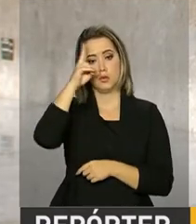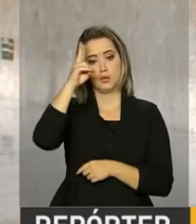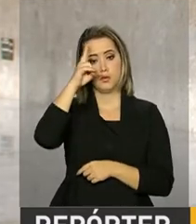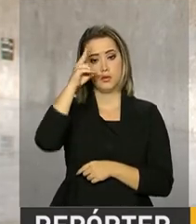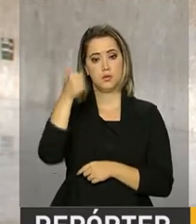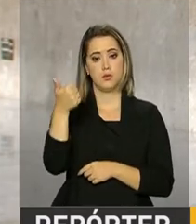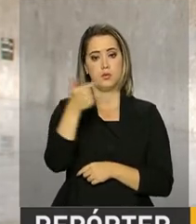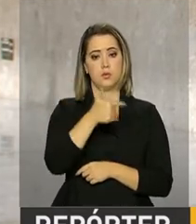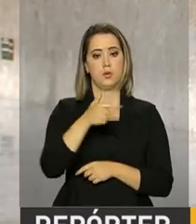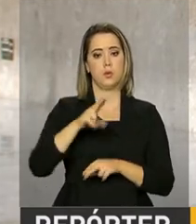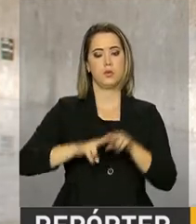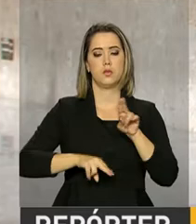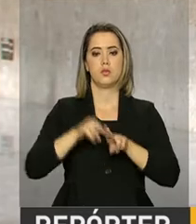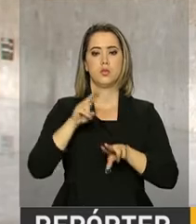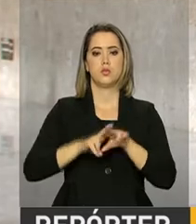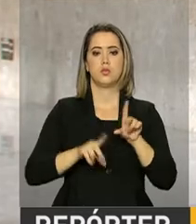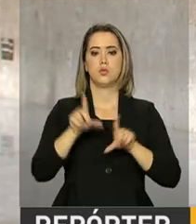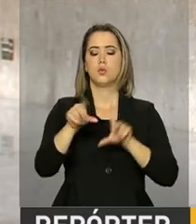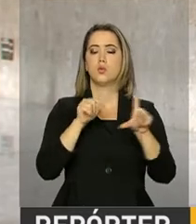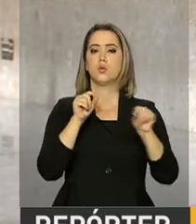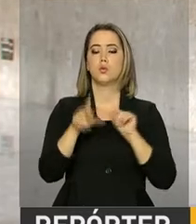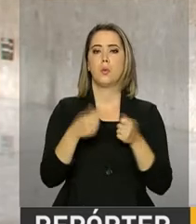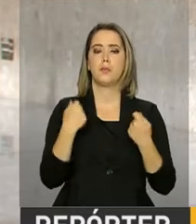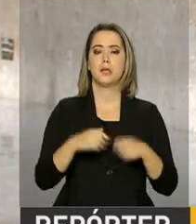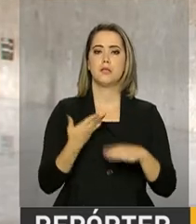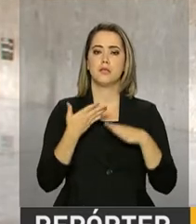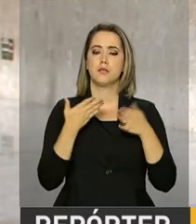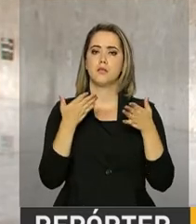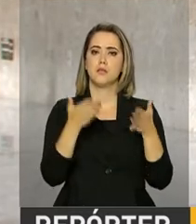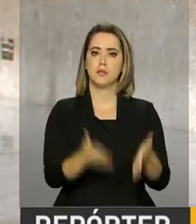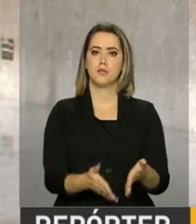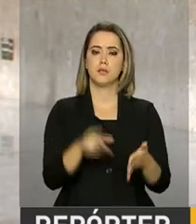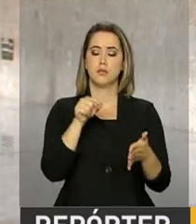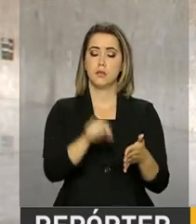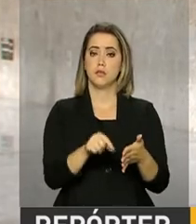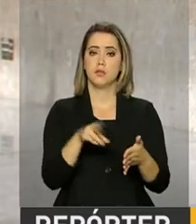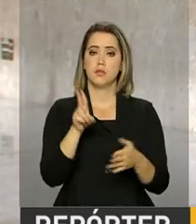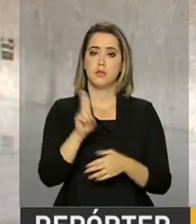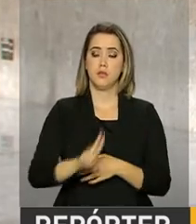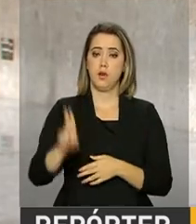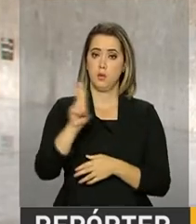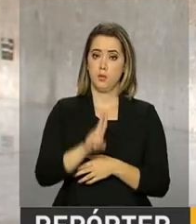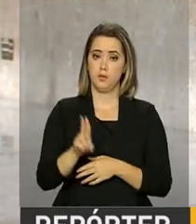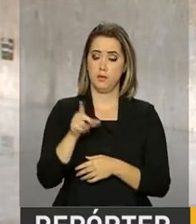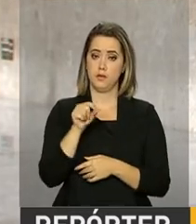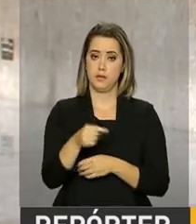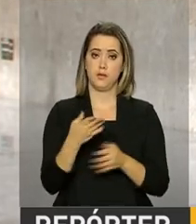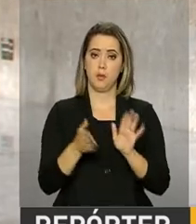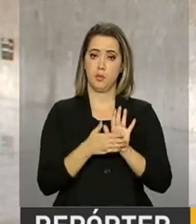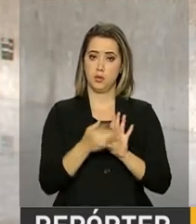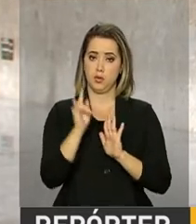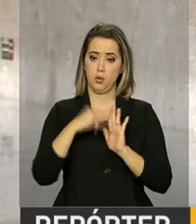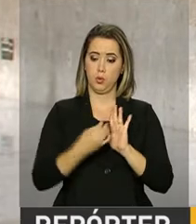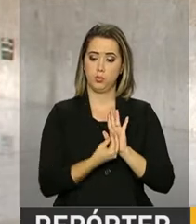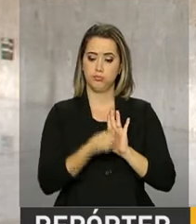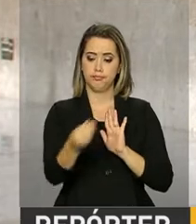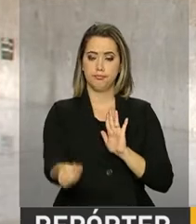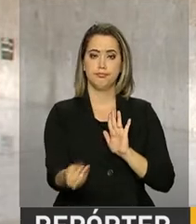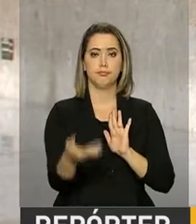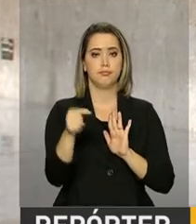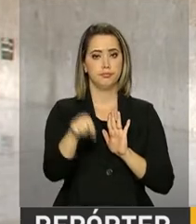os estudantes selecionados devem comparecer às universidades para apresentar a documentação necessária